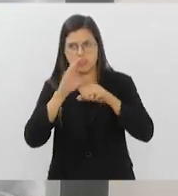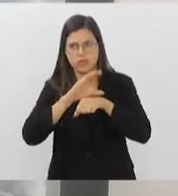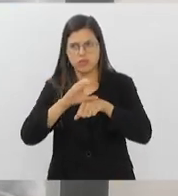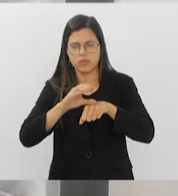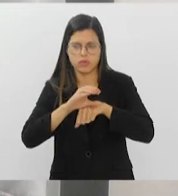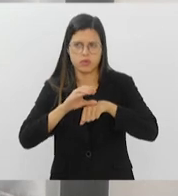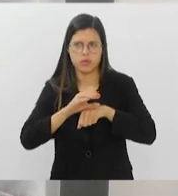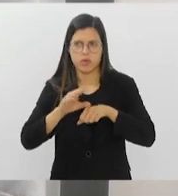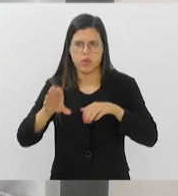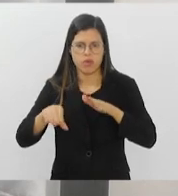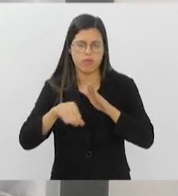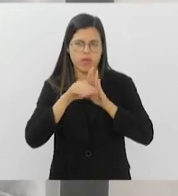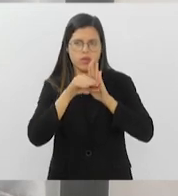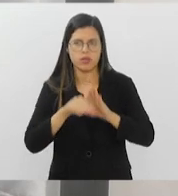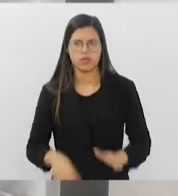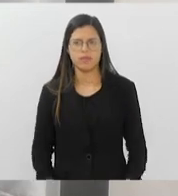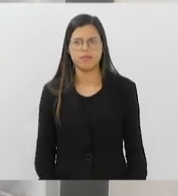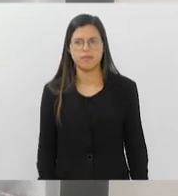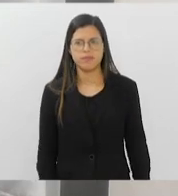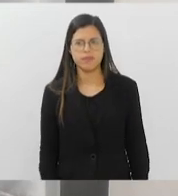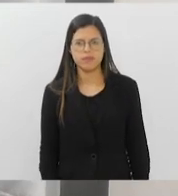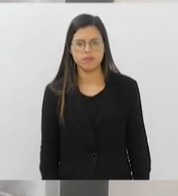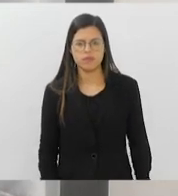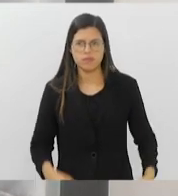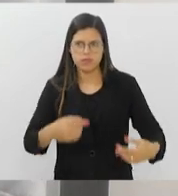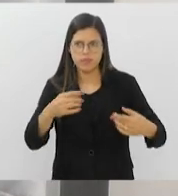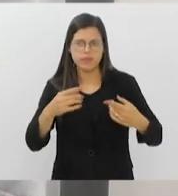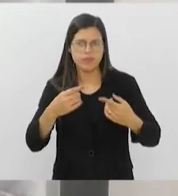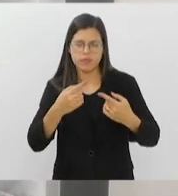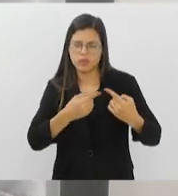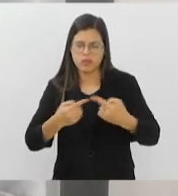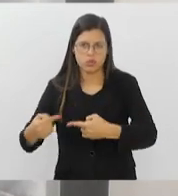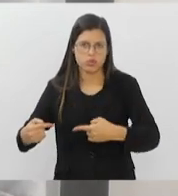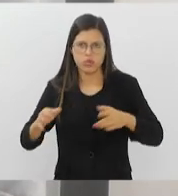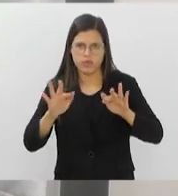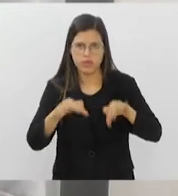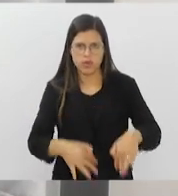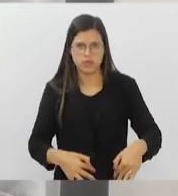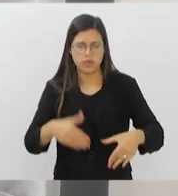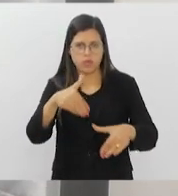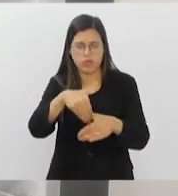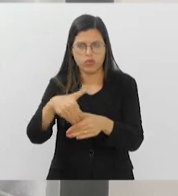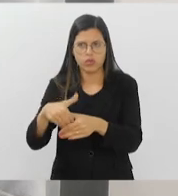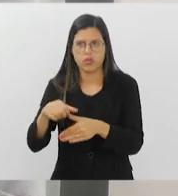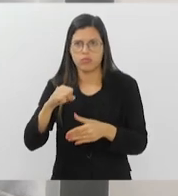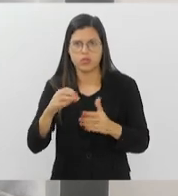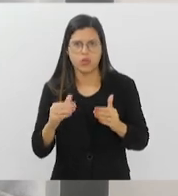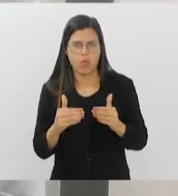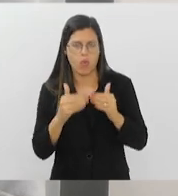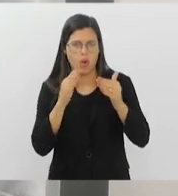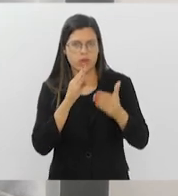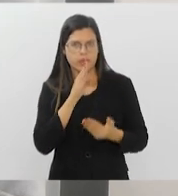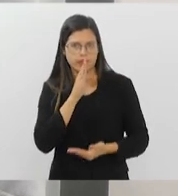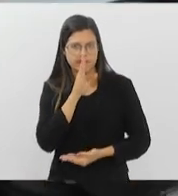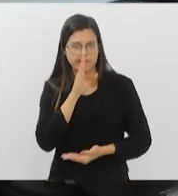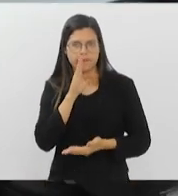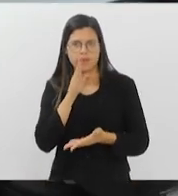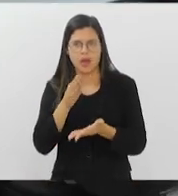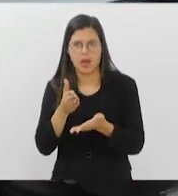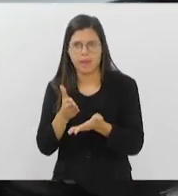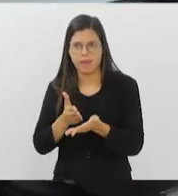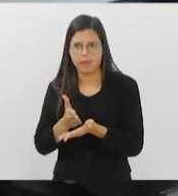Pela constitucionalidade com emenda. Não havendo o que queira discutir, encerrada a discussão. Em votação, senhores que aprovam, permaneçam como